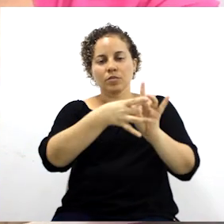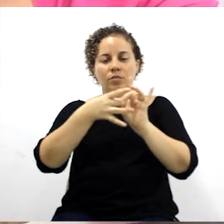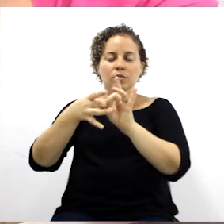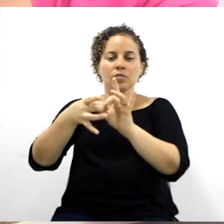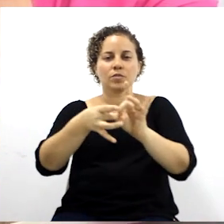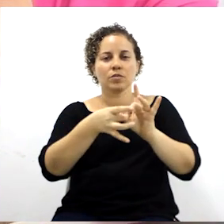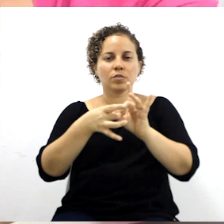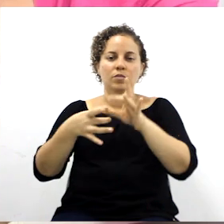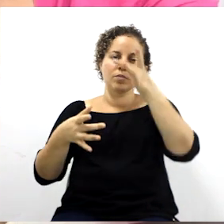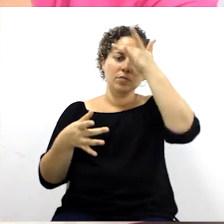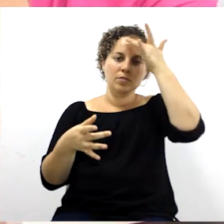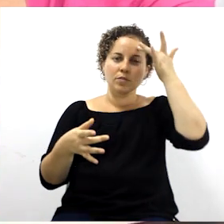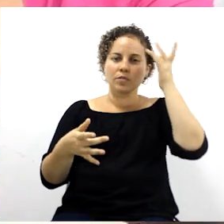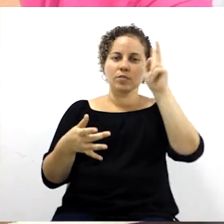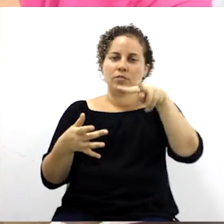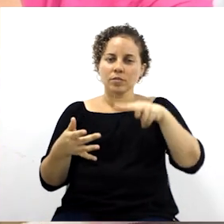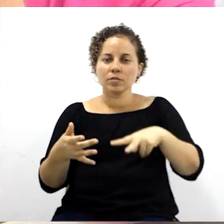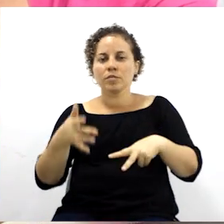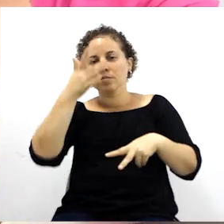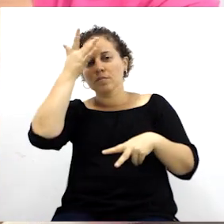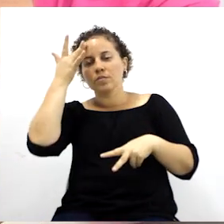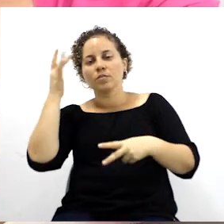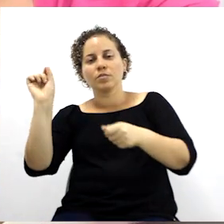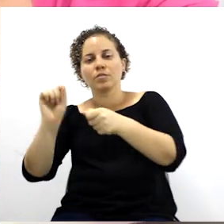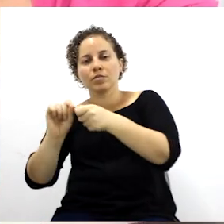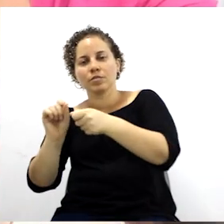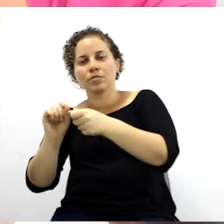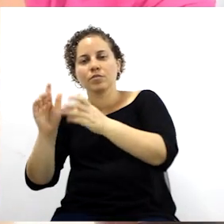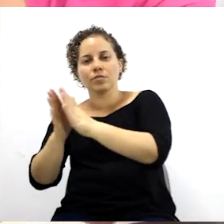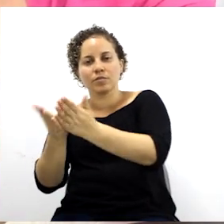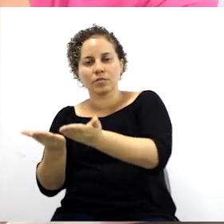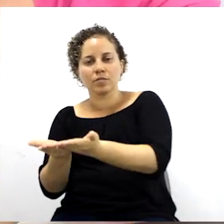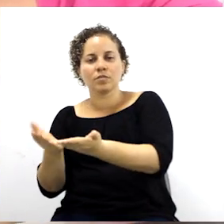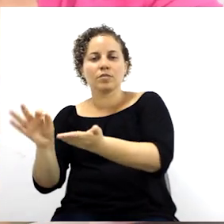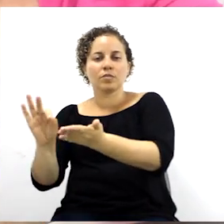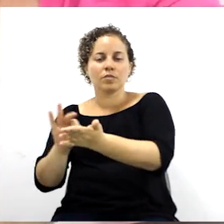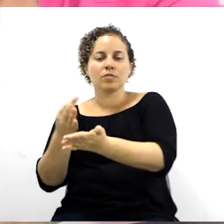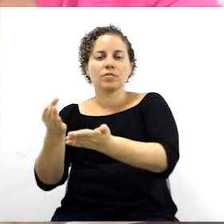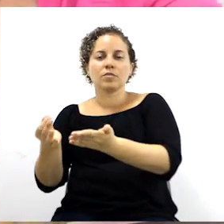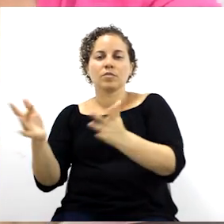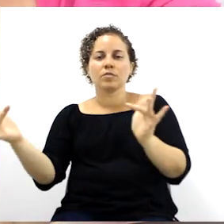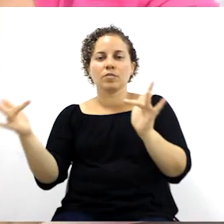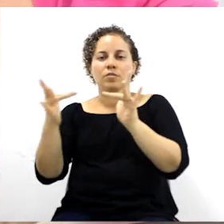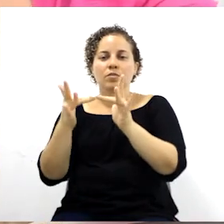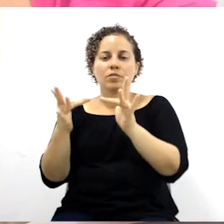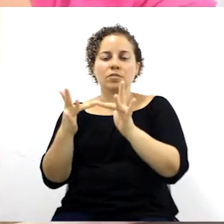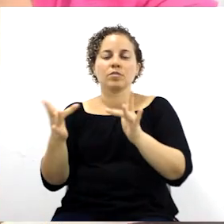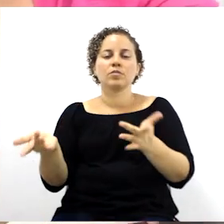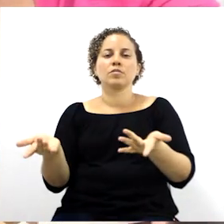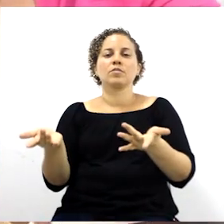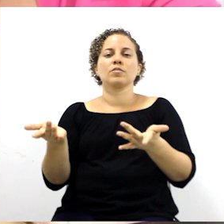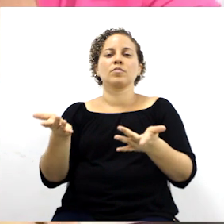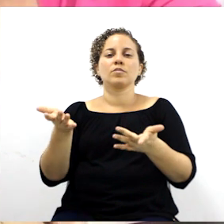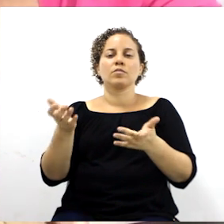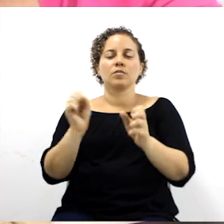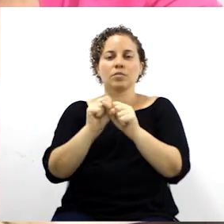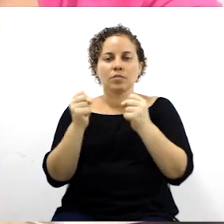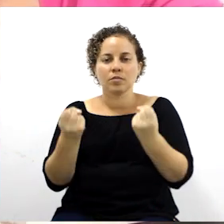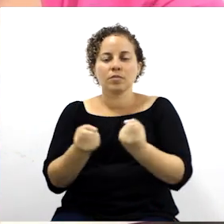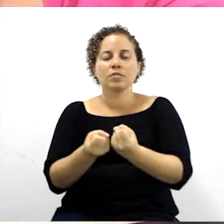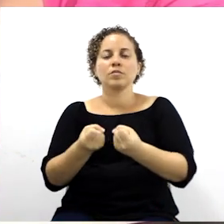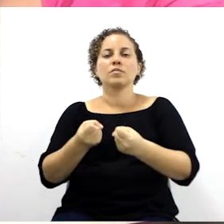e leitores. Outras ações culturais que podem ser feitas são os seminários, as palestras, oficinas de leitura e